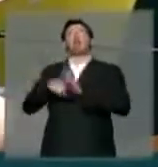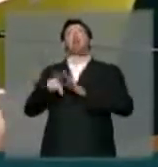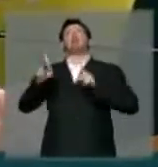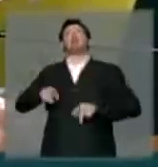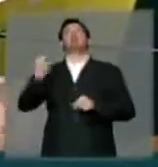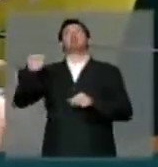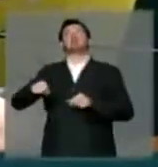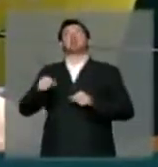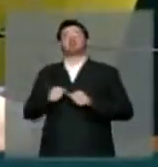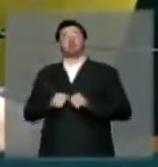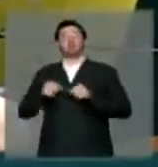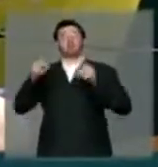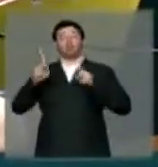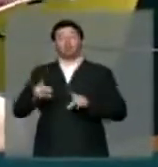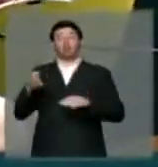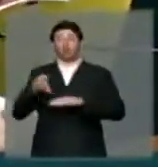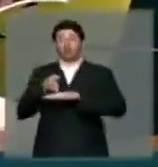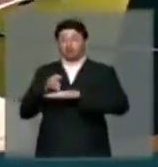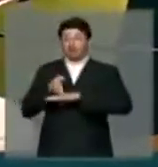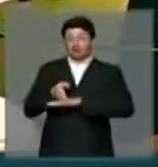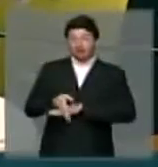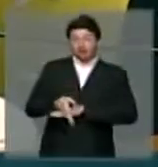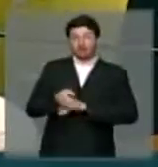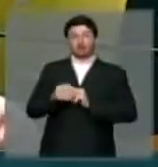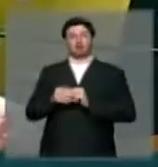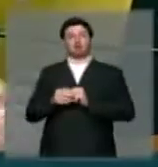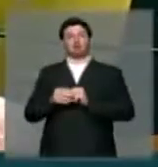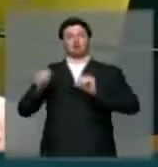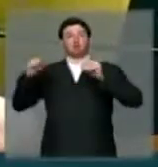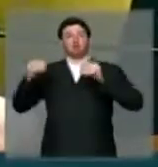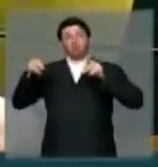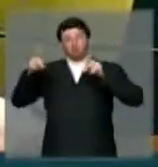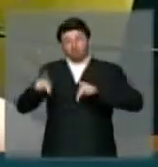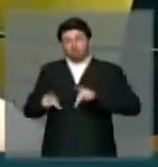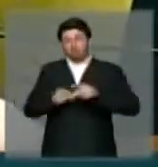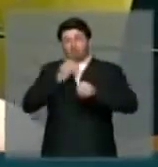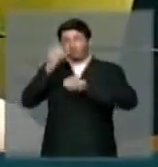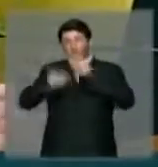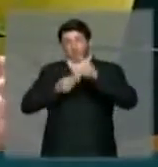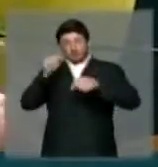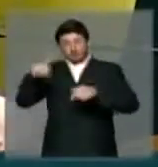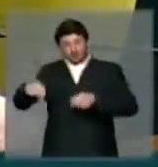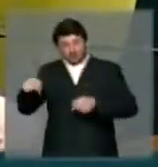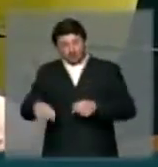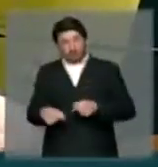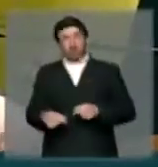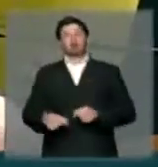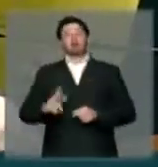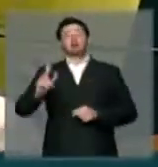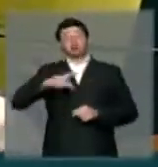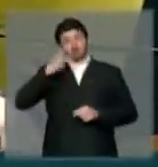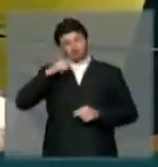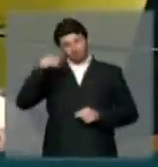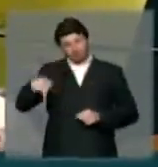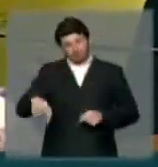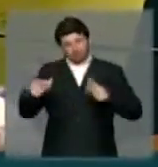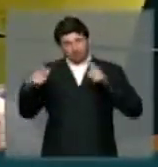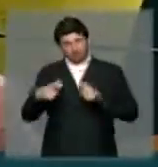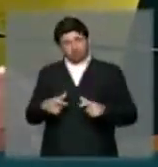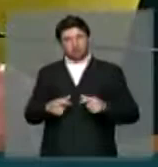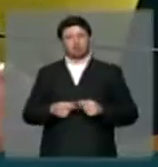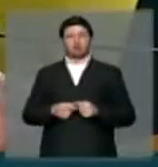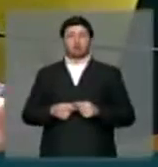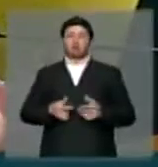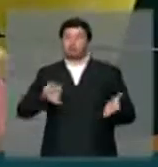povo. O povo ocupa esse espaço, ele se expressa nesse espaço e ele fala nesse espaço.